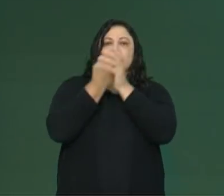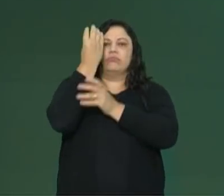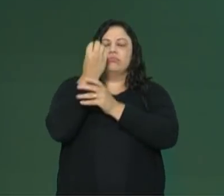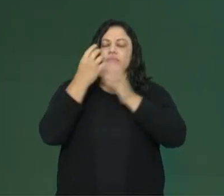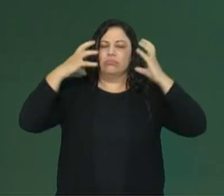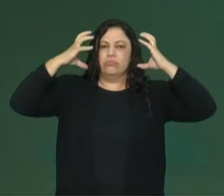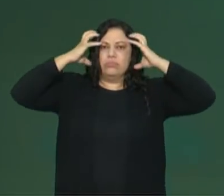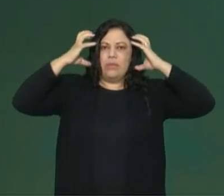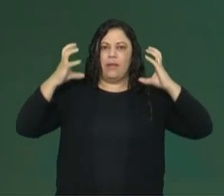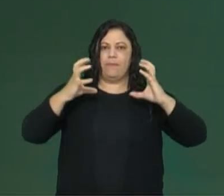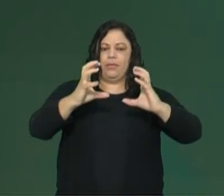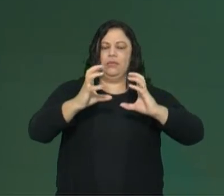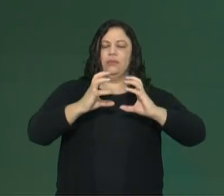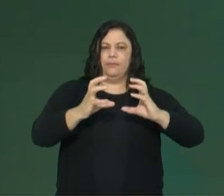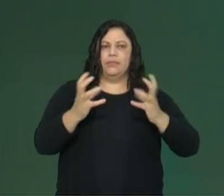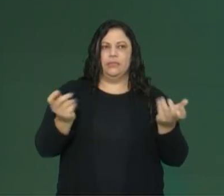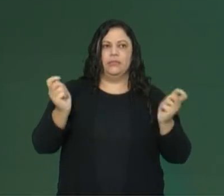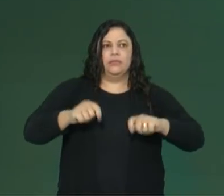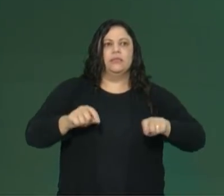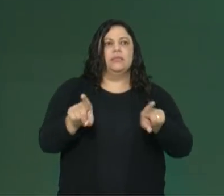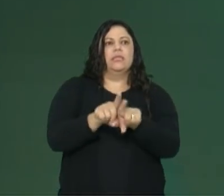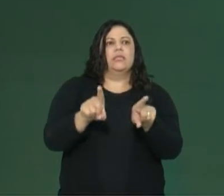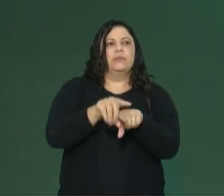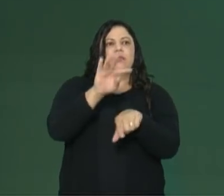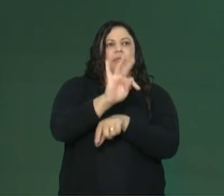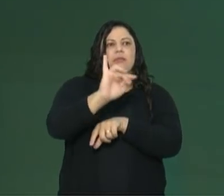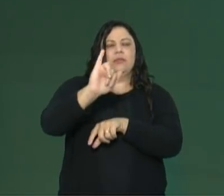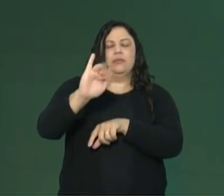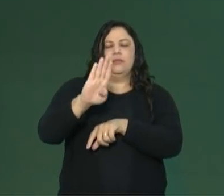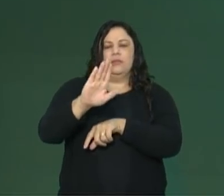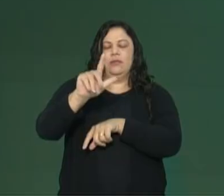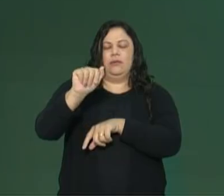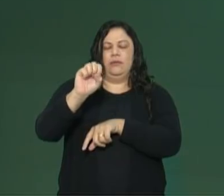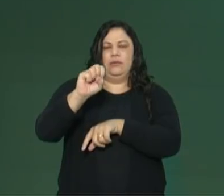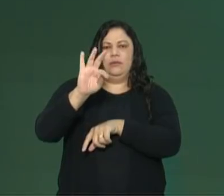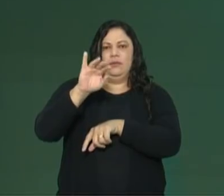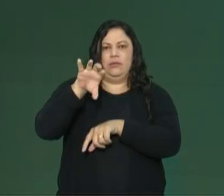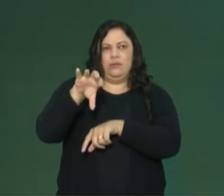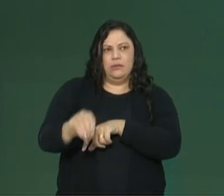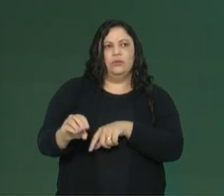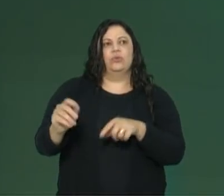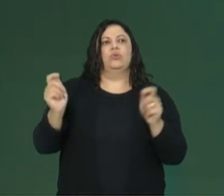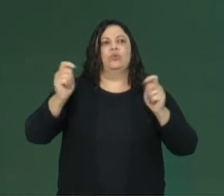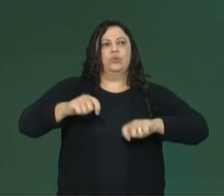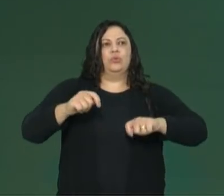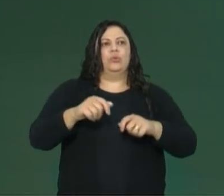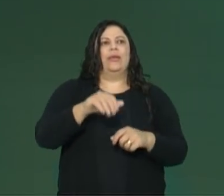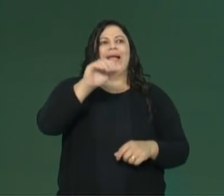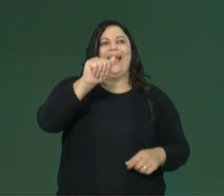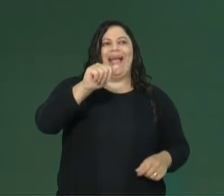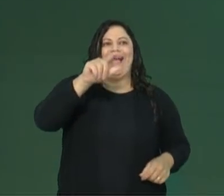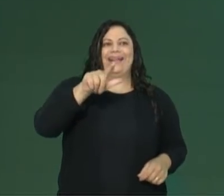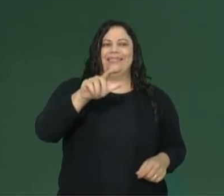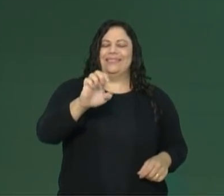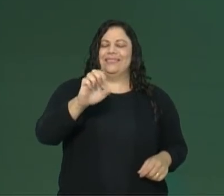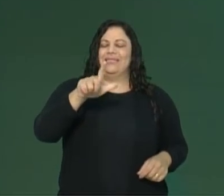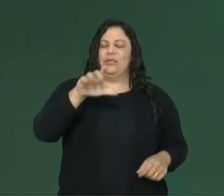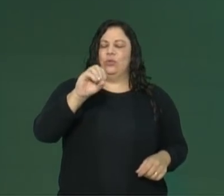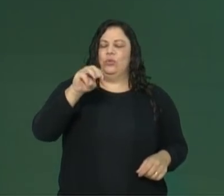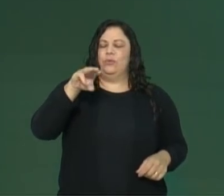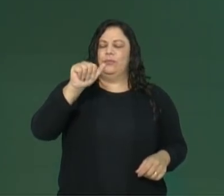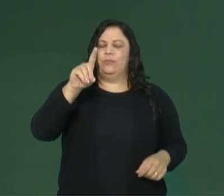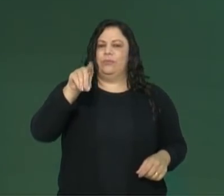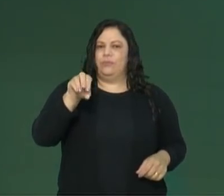cabeça. Porém, os plateumintes, apesar de serem triblásticos, acelomados. Nemátoda é